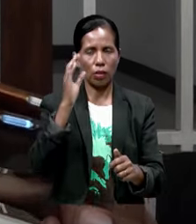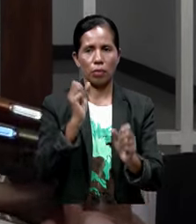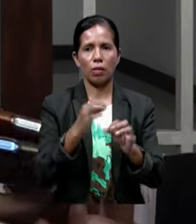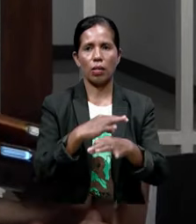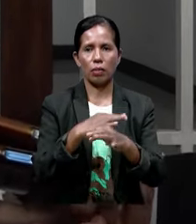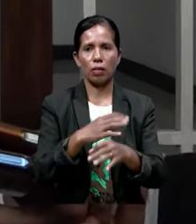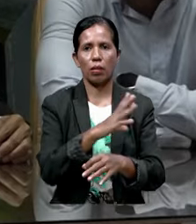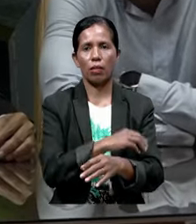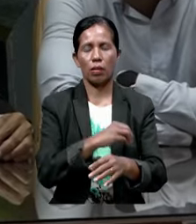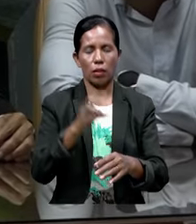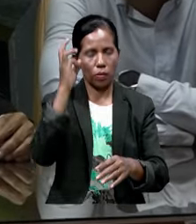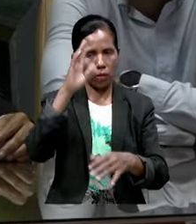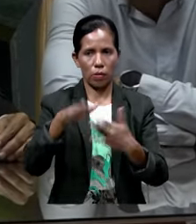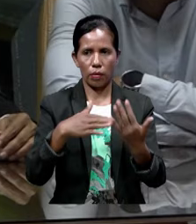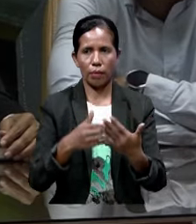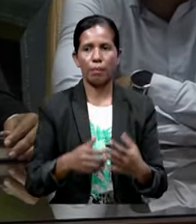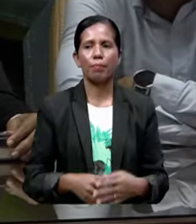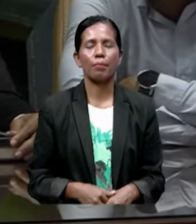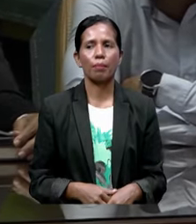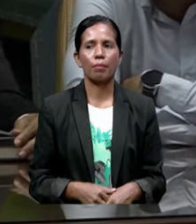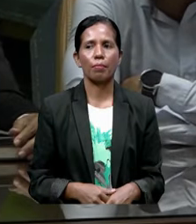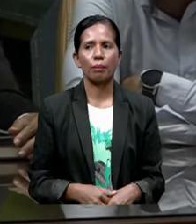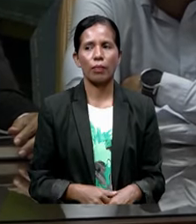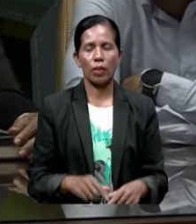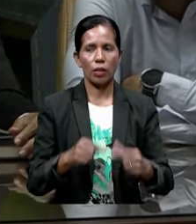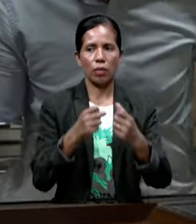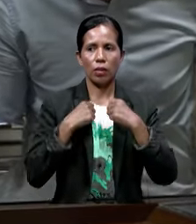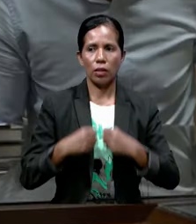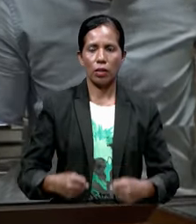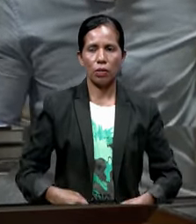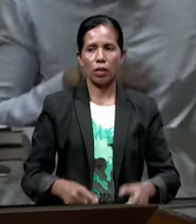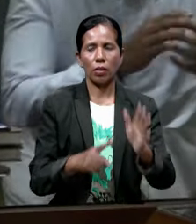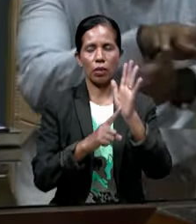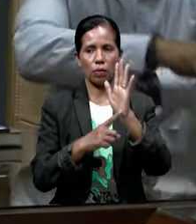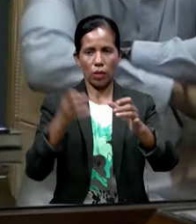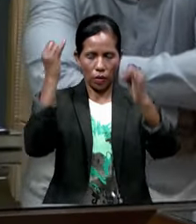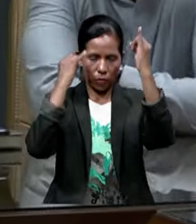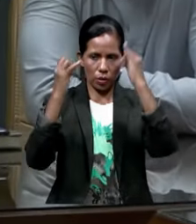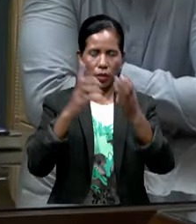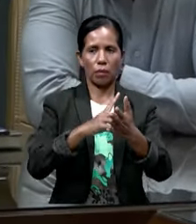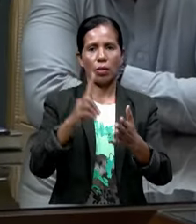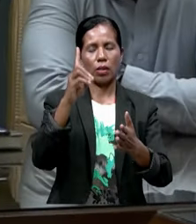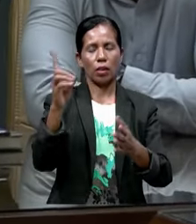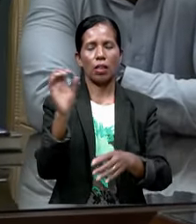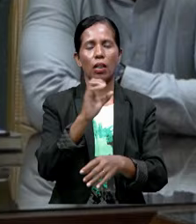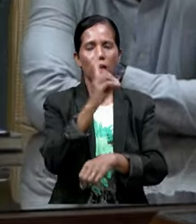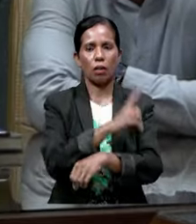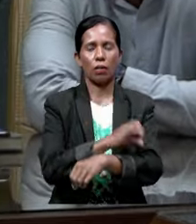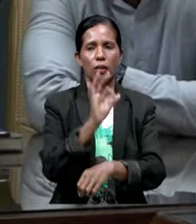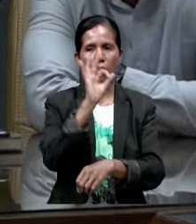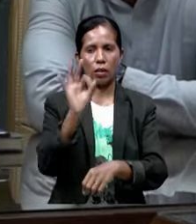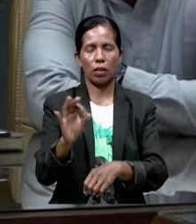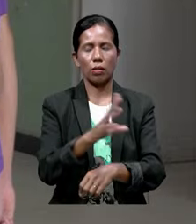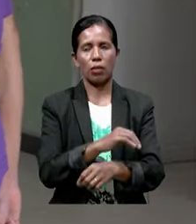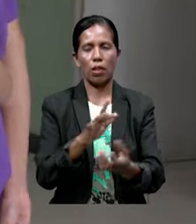vai situação preocupação também. Equipa integrada Saúde se fosse informação cada semana e a loron sexta ligado ao